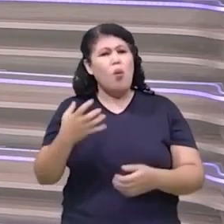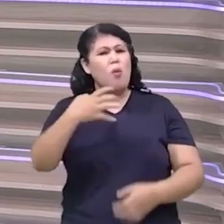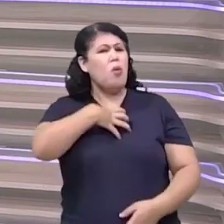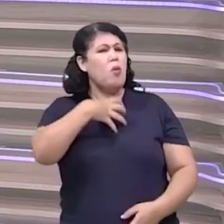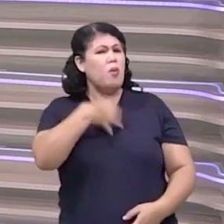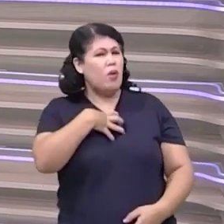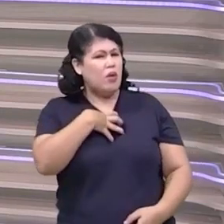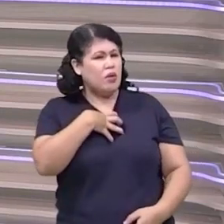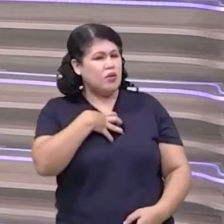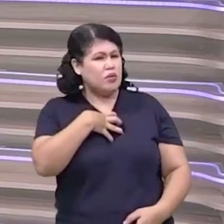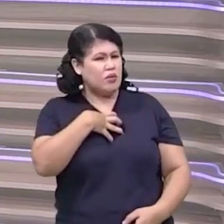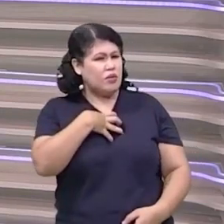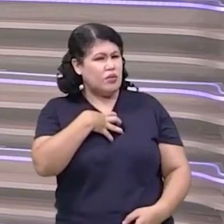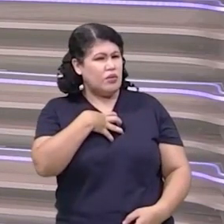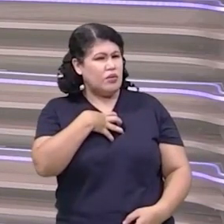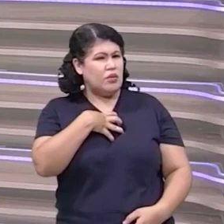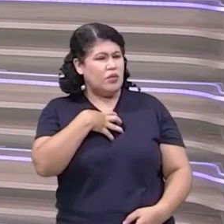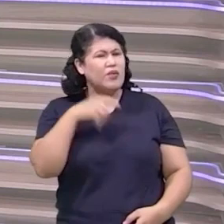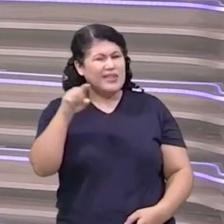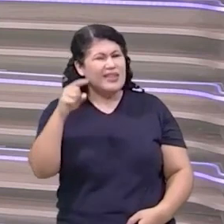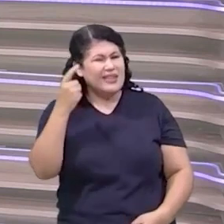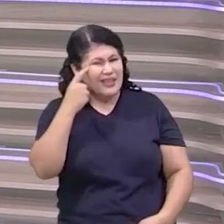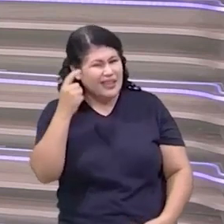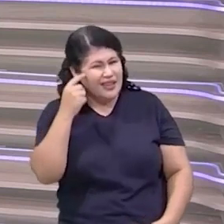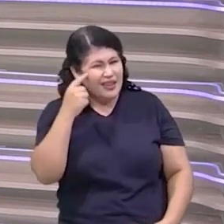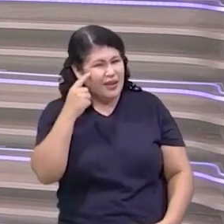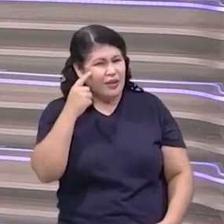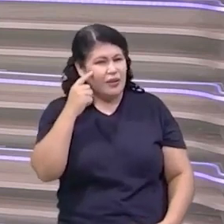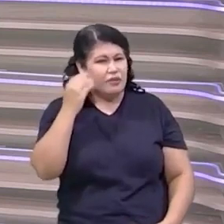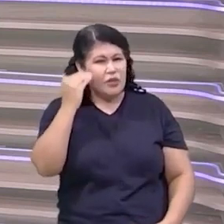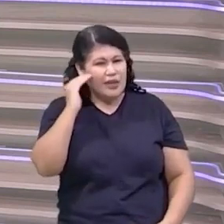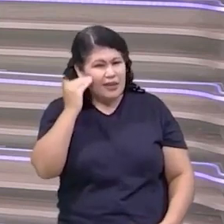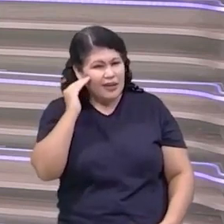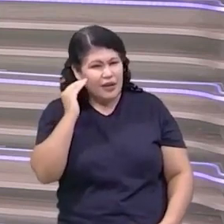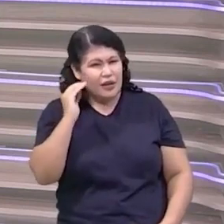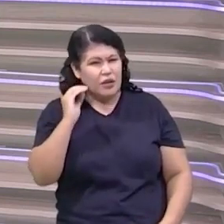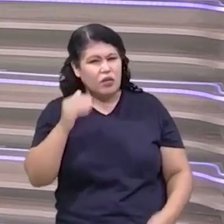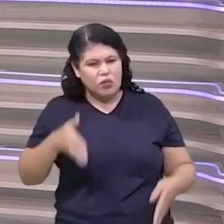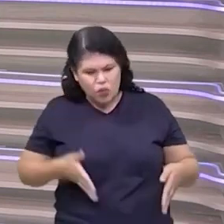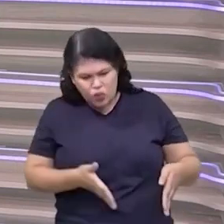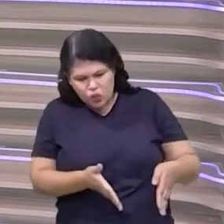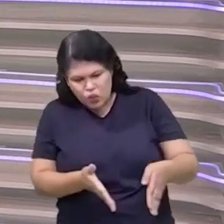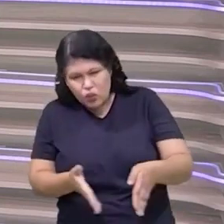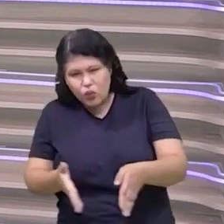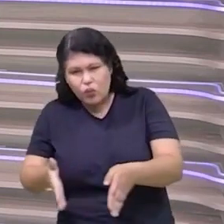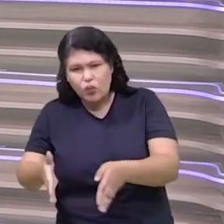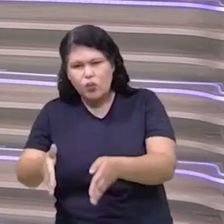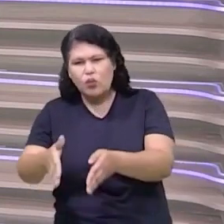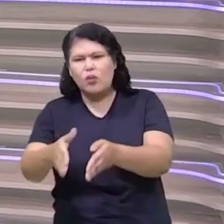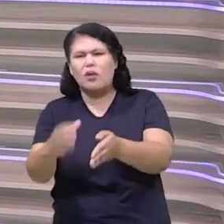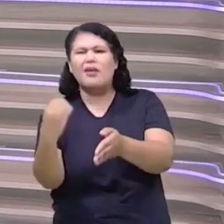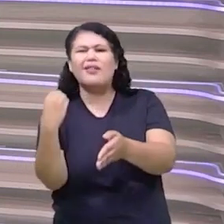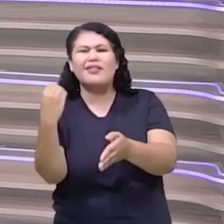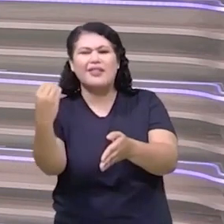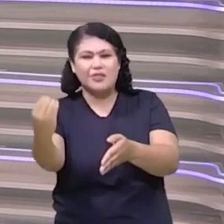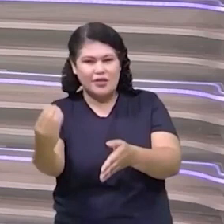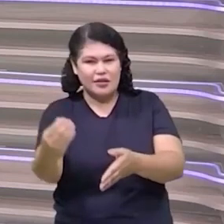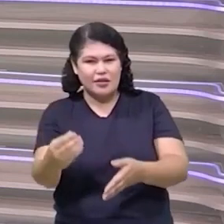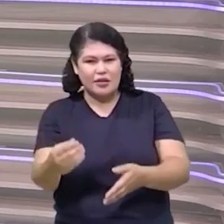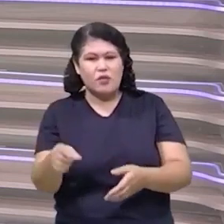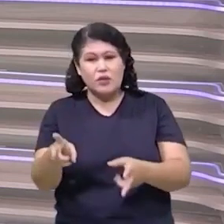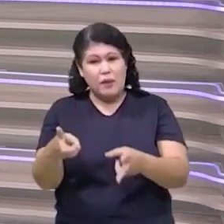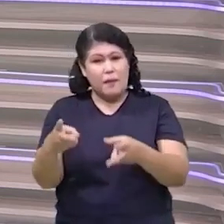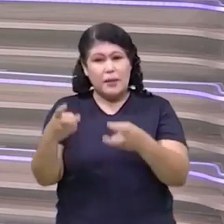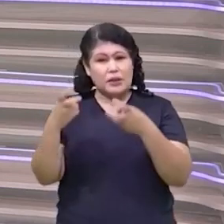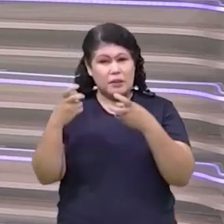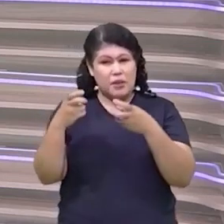modo? Vocês entenderam? Ao longo da estrada. Eu gostaria que vocês percebessem